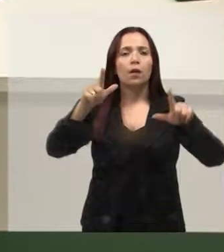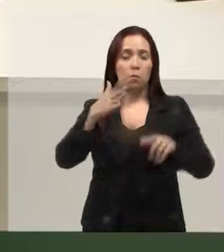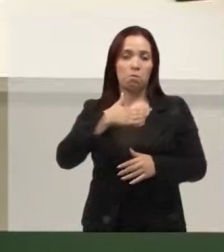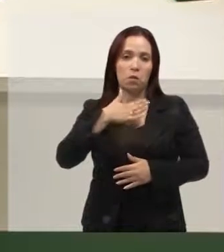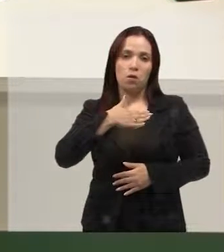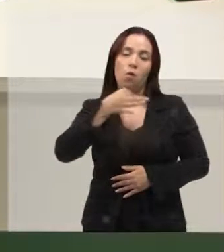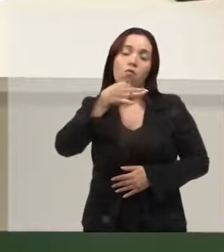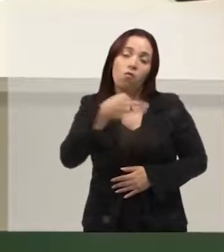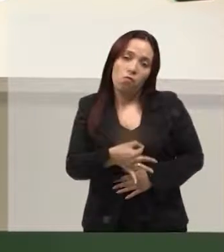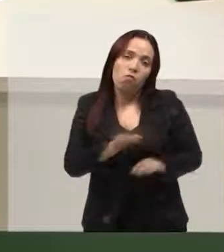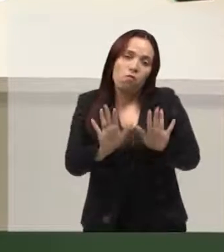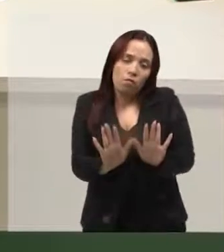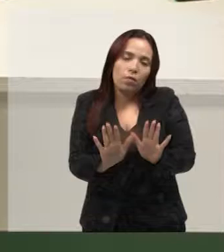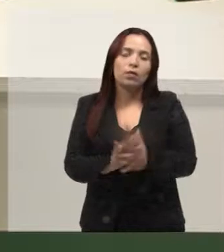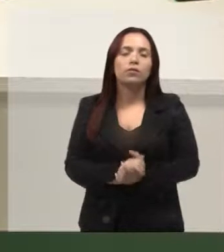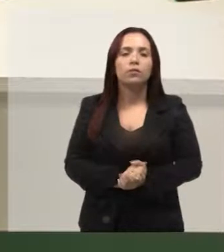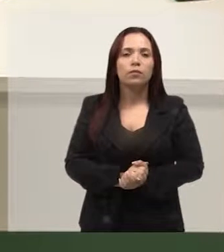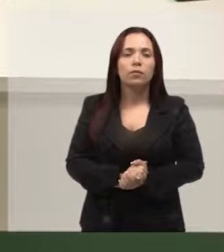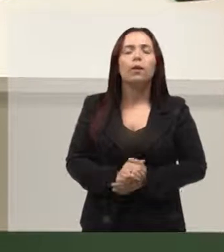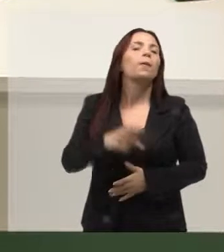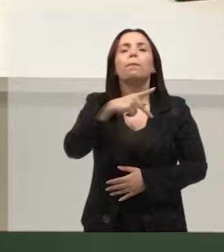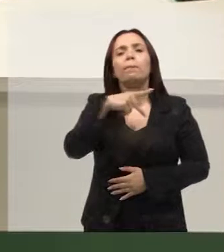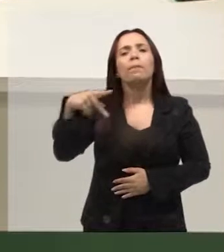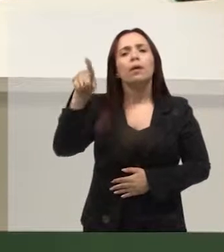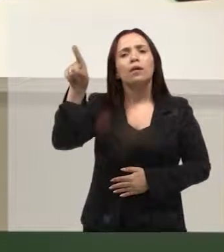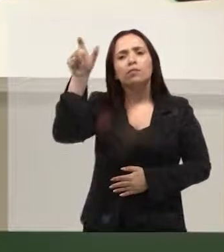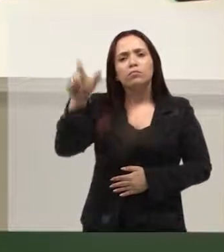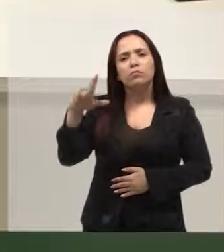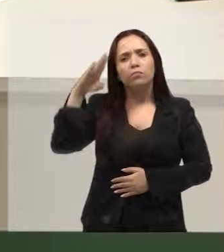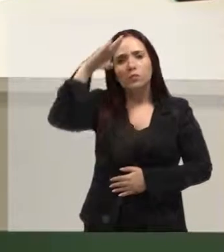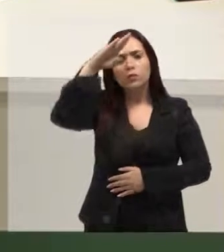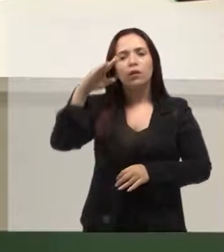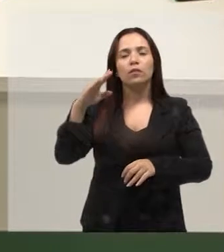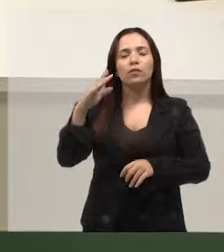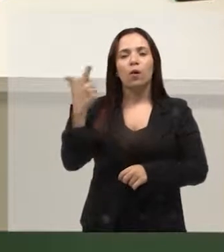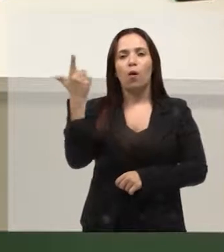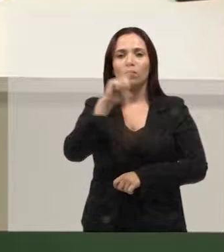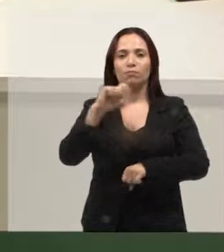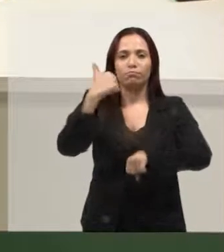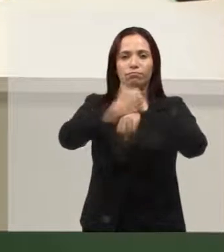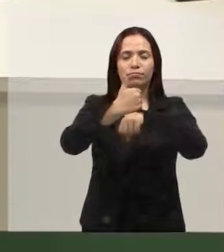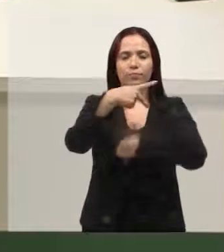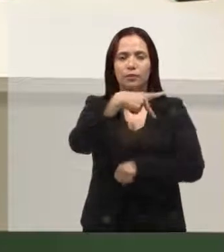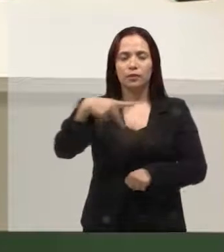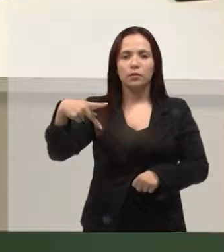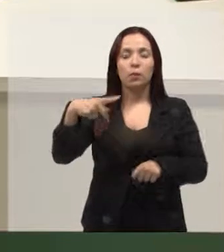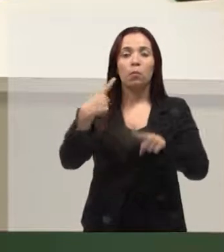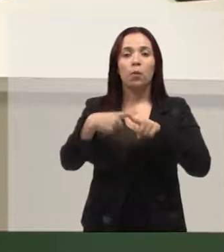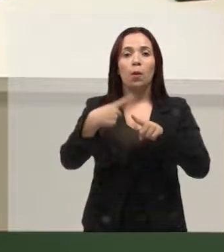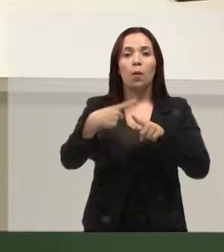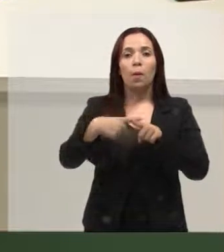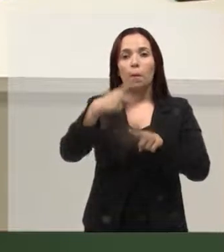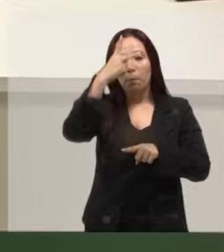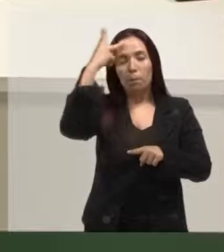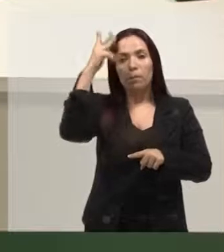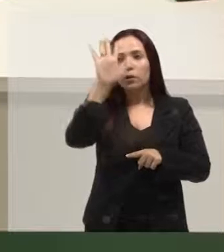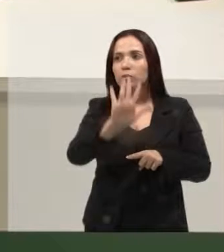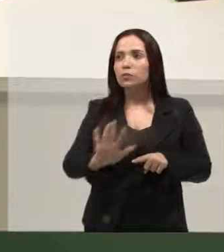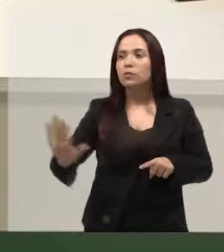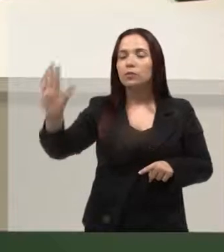meu, o presidente Bolsonaro ele foi eleito dentro de um caldo de que o povo brasileiro quer uma